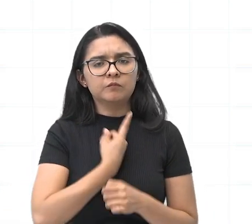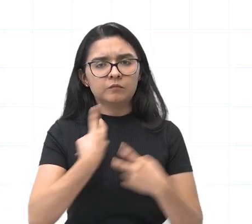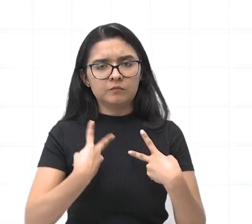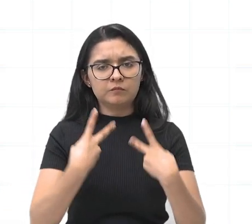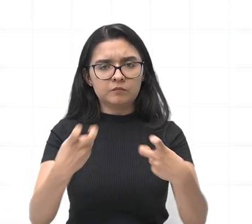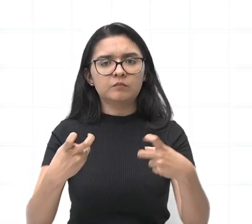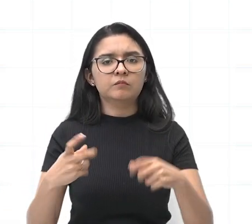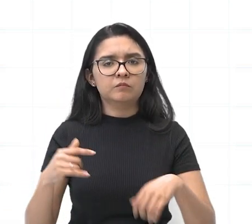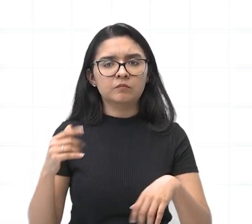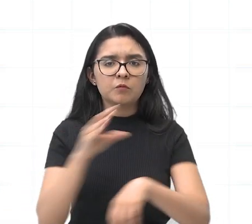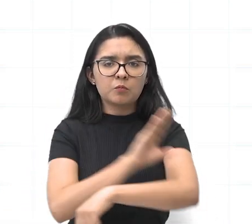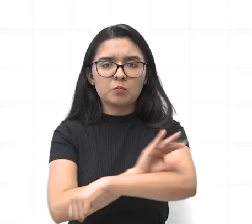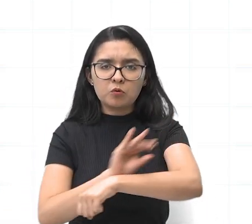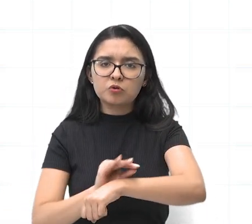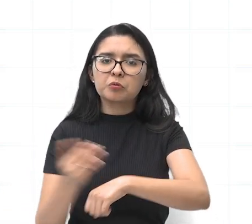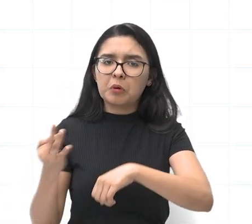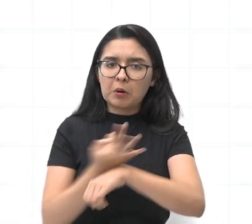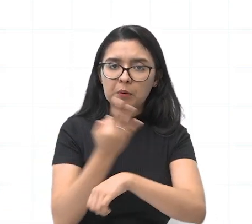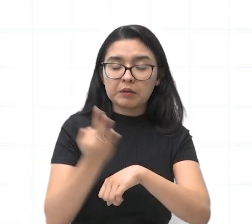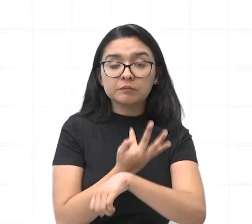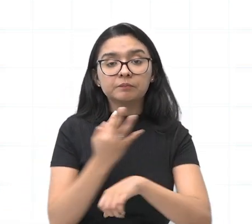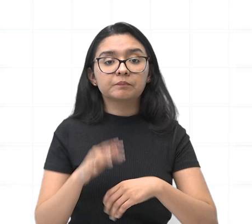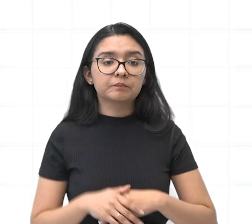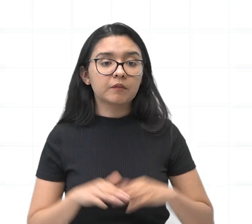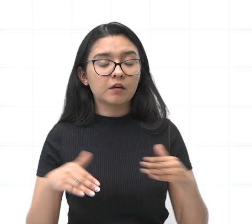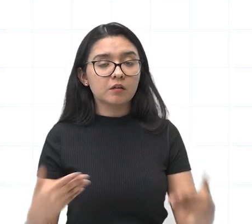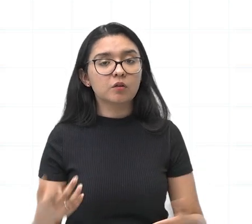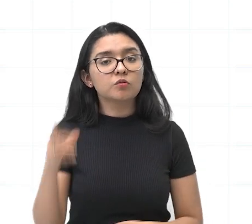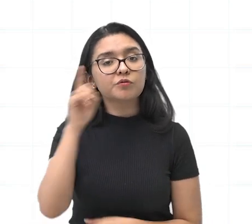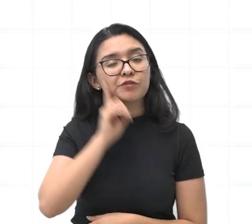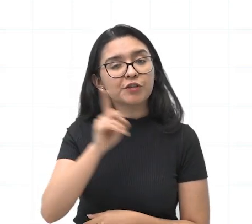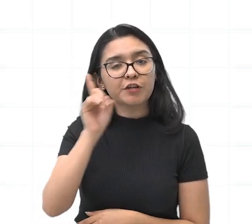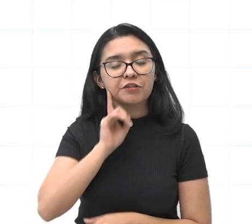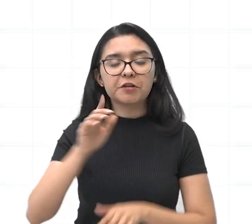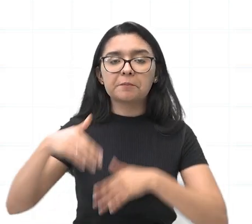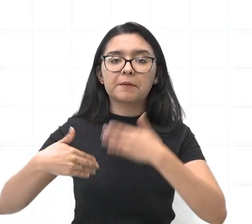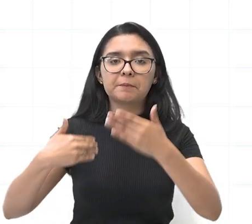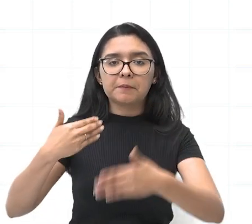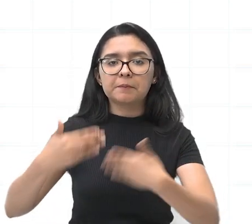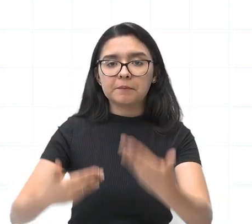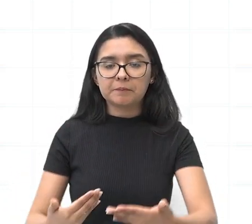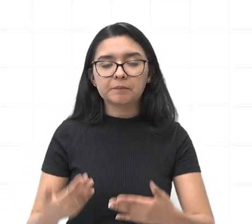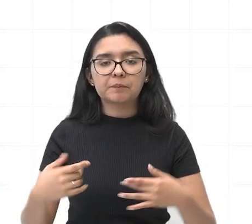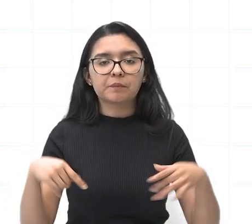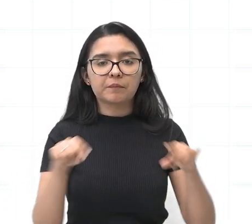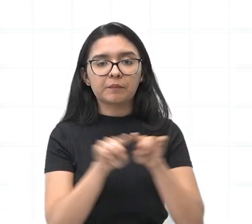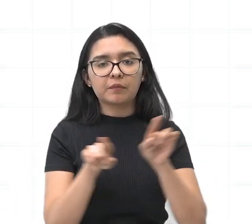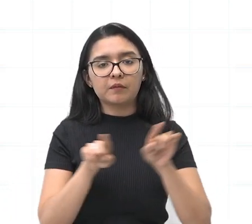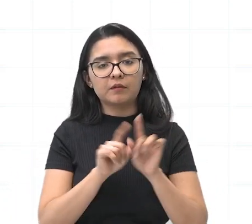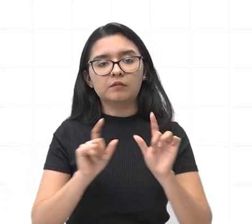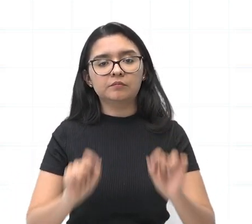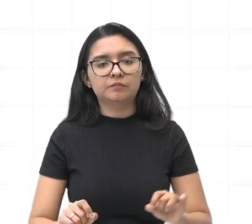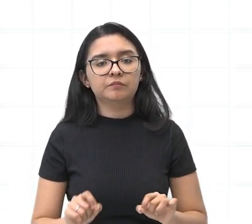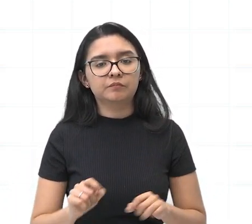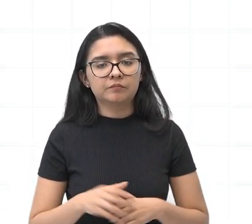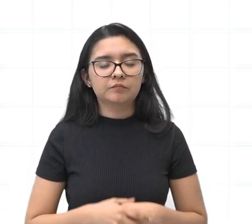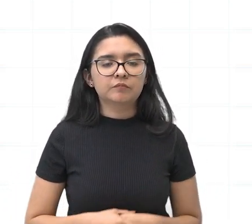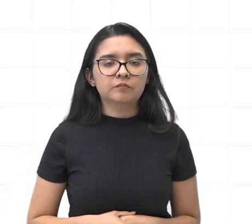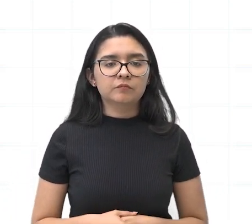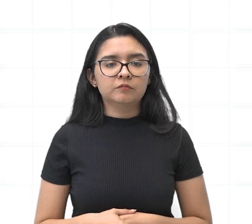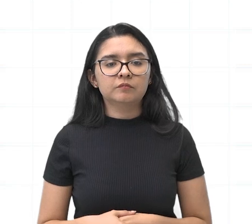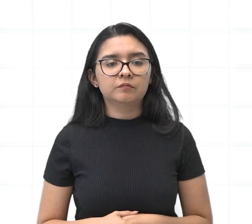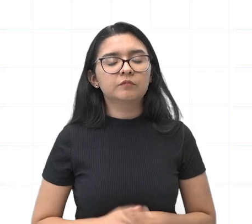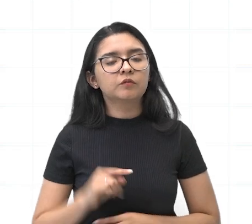ali a resistência muscular. No nosso cotidiano, no nosso dia a dia, na nossa jornada